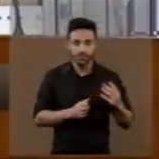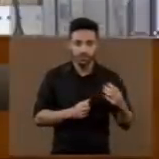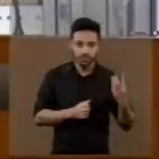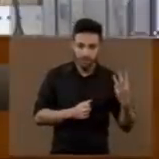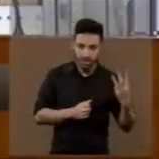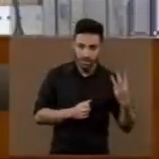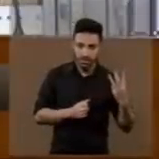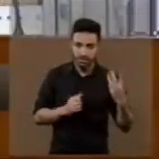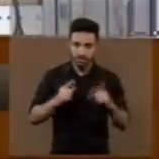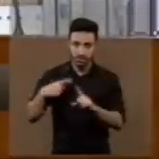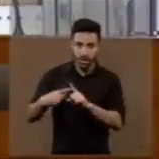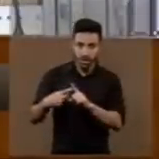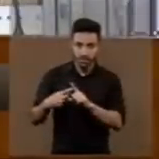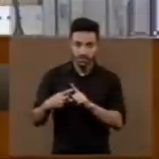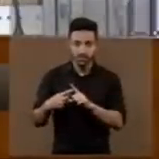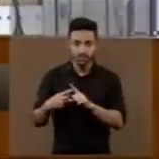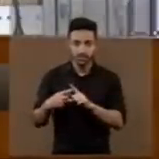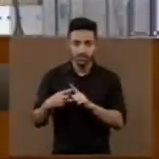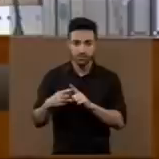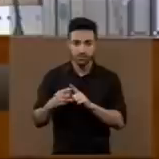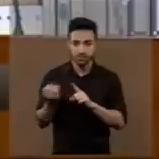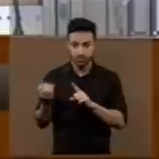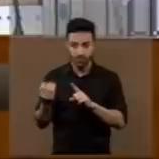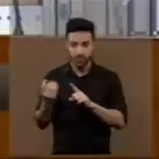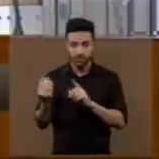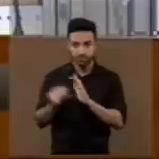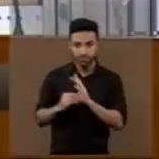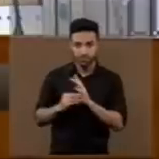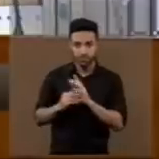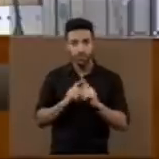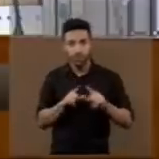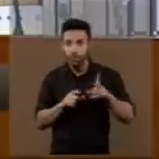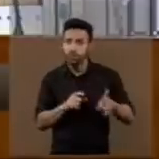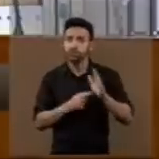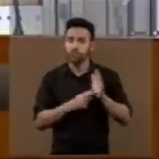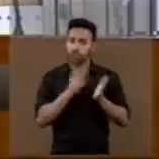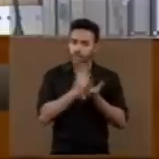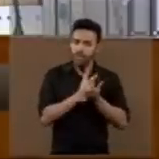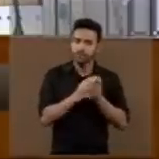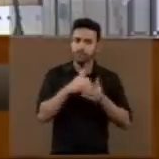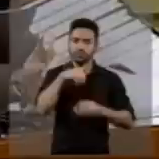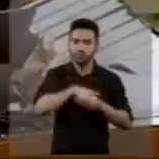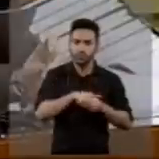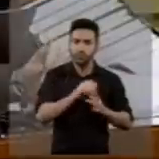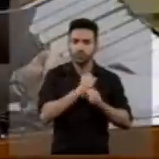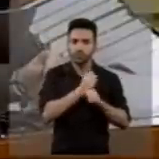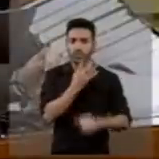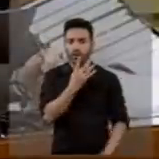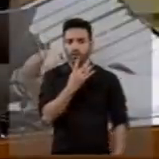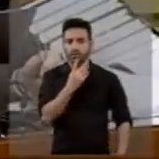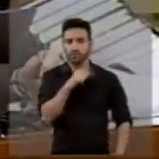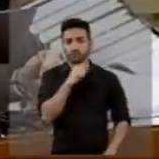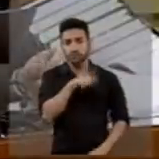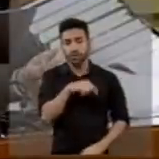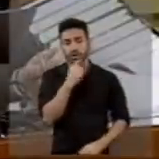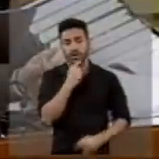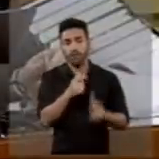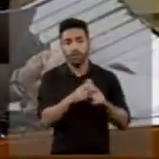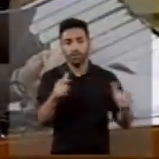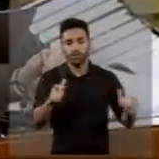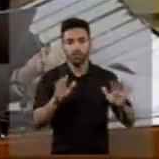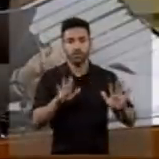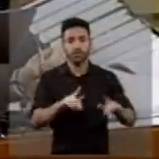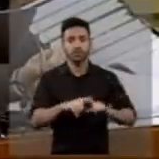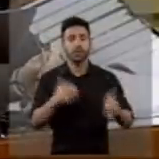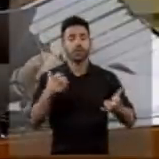com acréscimo deste dado. Mas mantendo o voto do relator, nós temos 4. Mas, presidente, que é a maioria, pelo voto médio. Queria entender